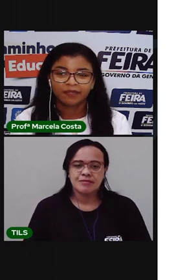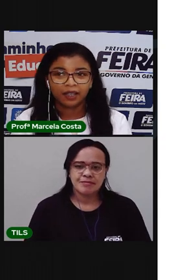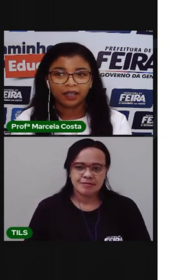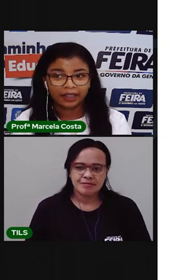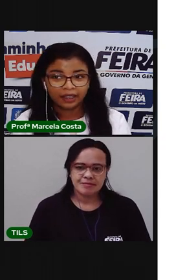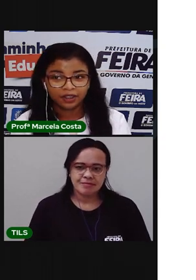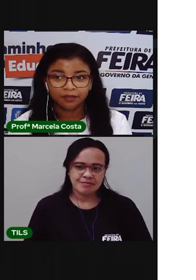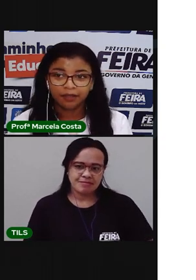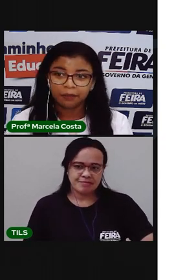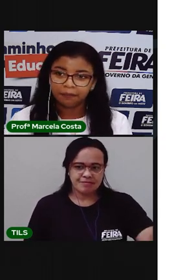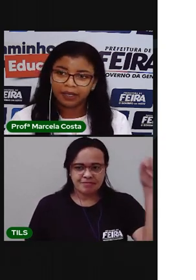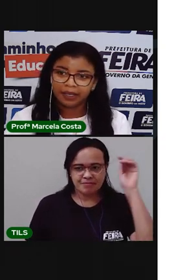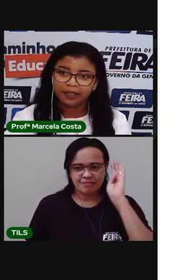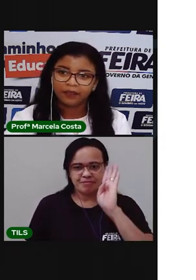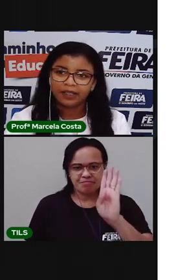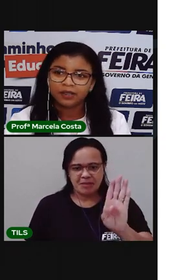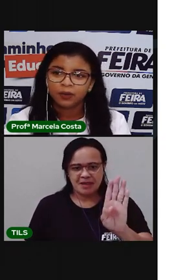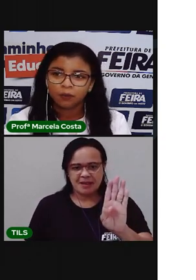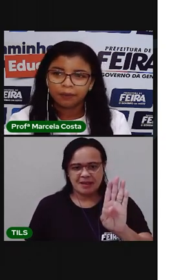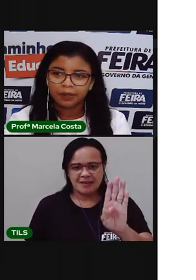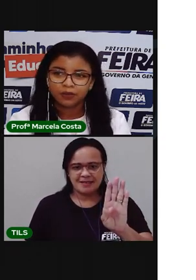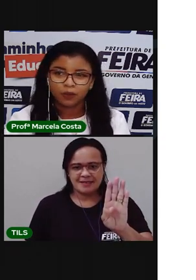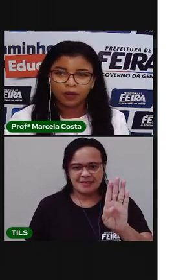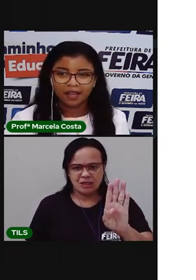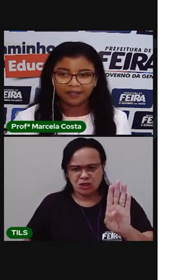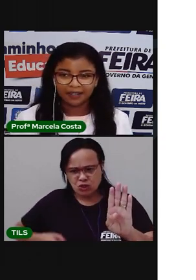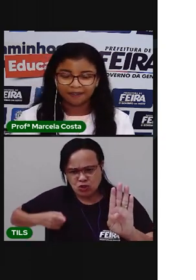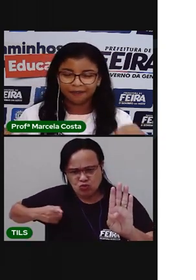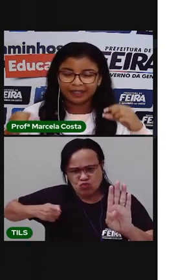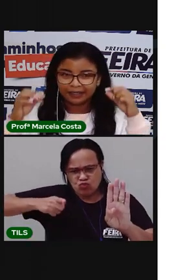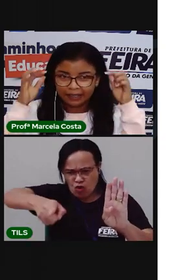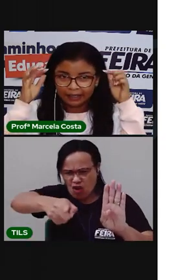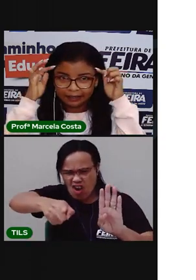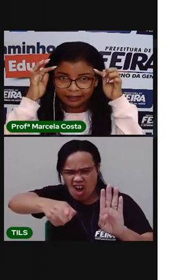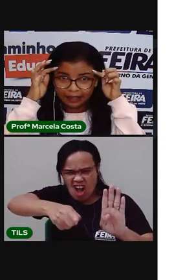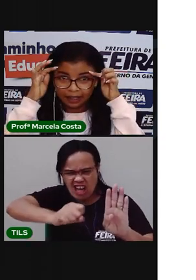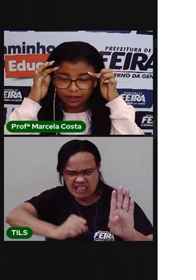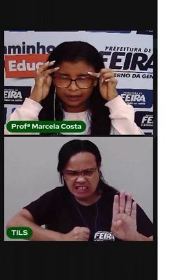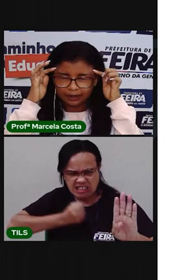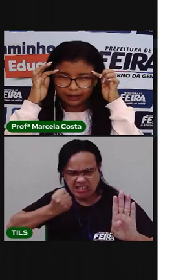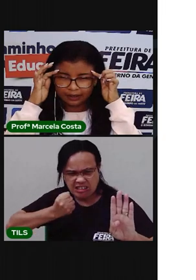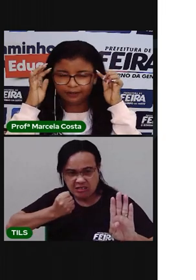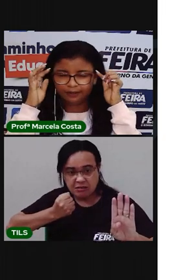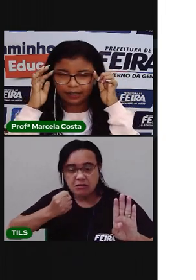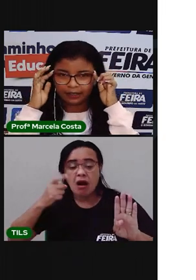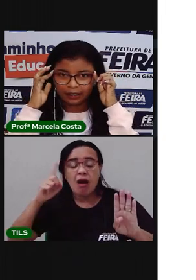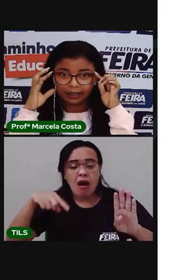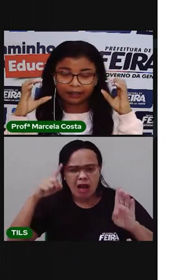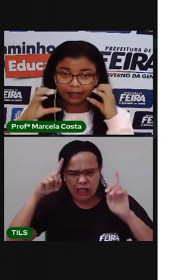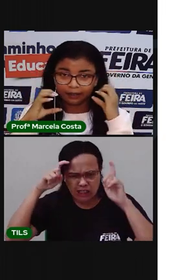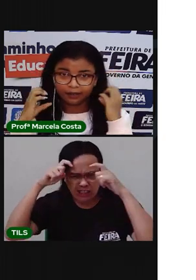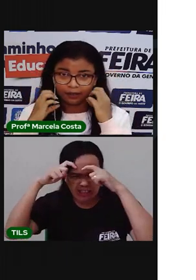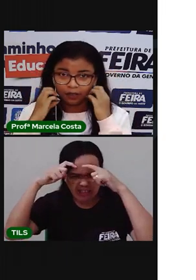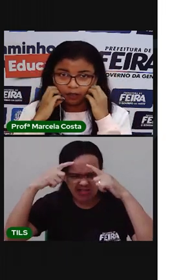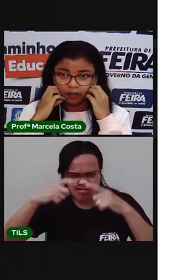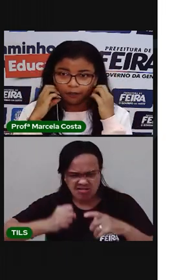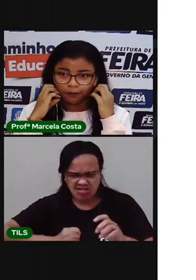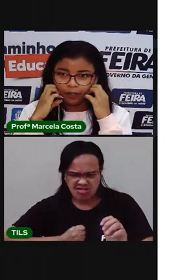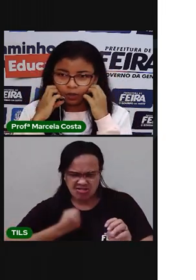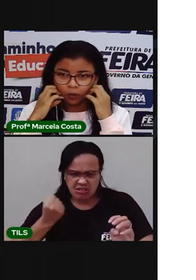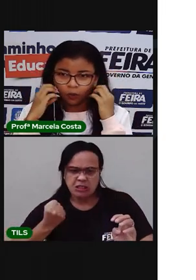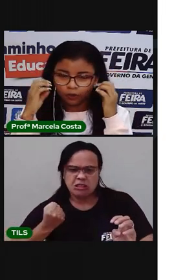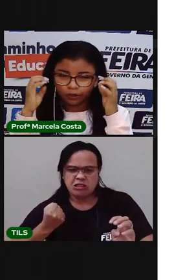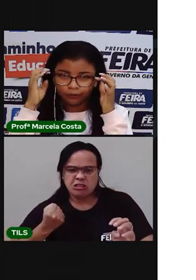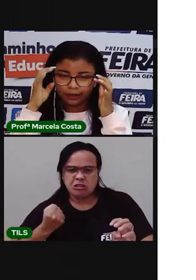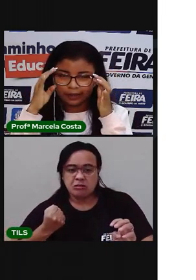É a alternativa B, não é isso? Uma pessoa com raiva, ela franze a testa, ela faz aquela cara assim, ó. Fecha